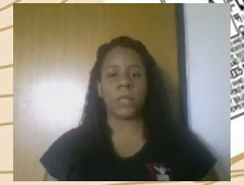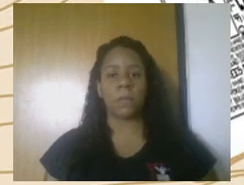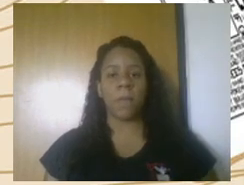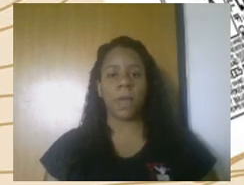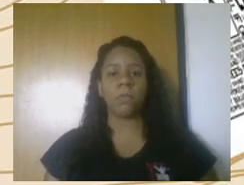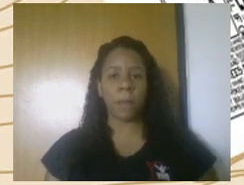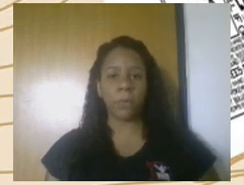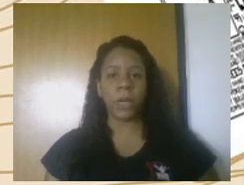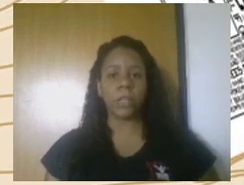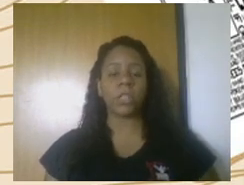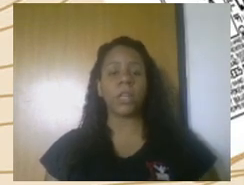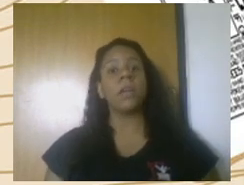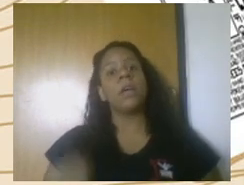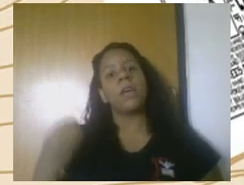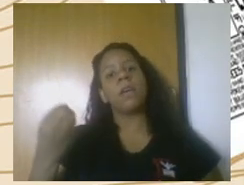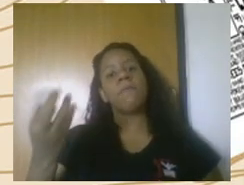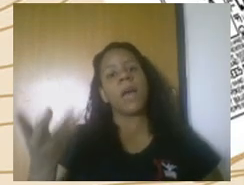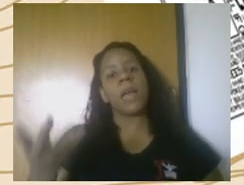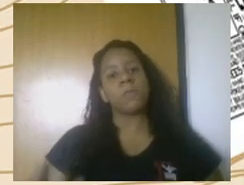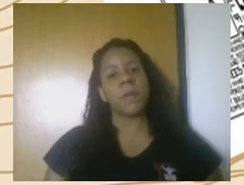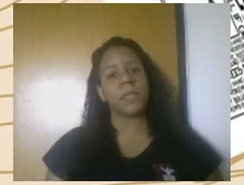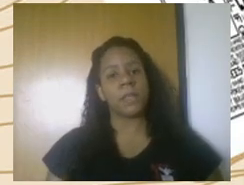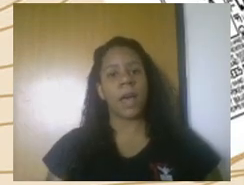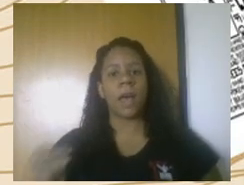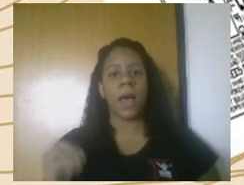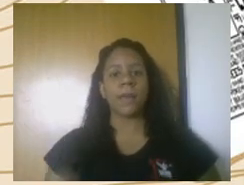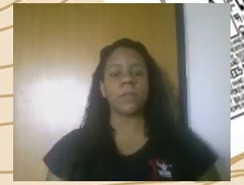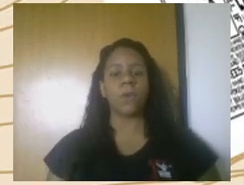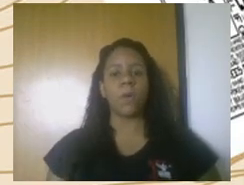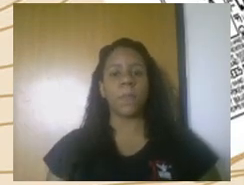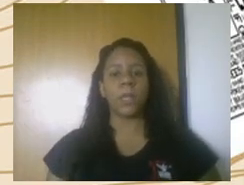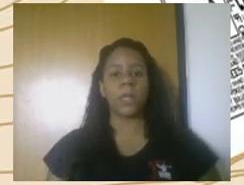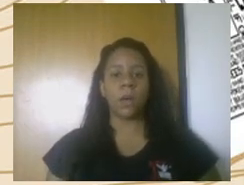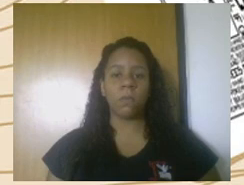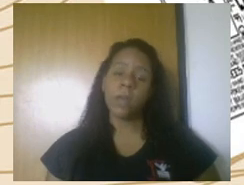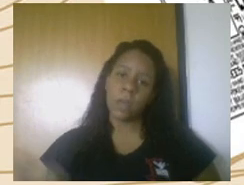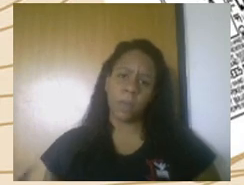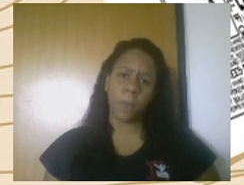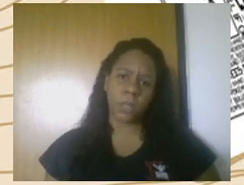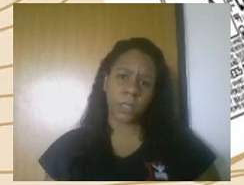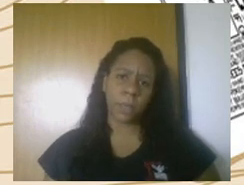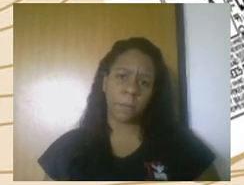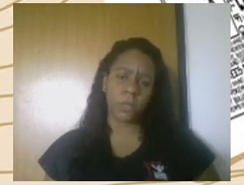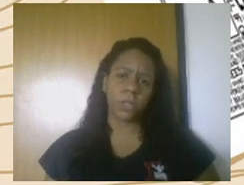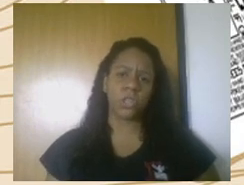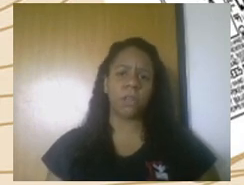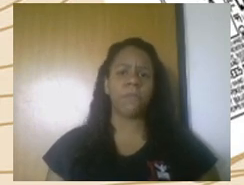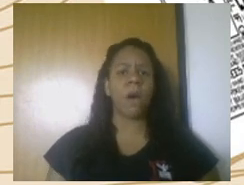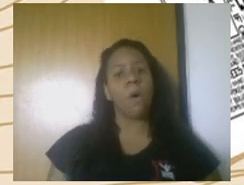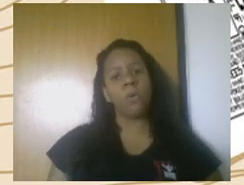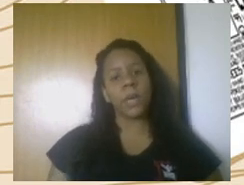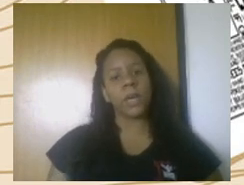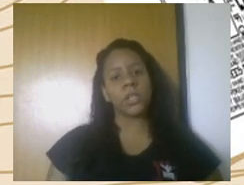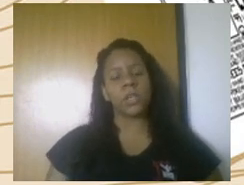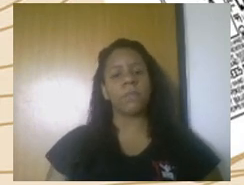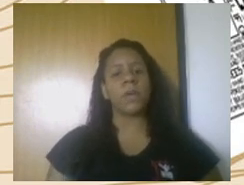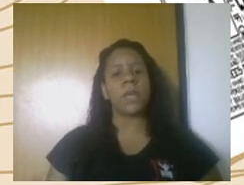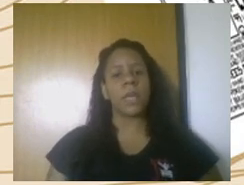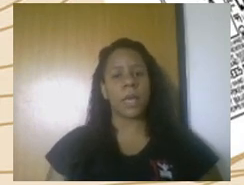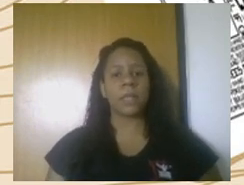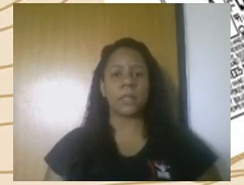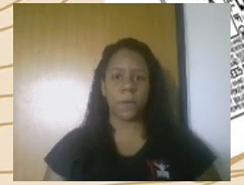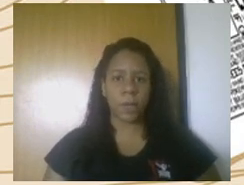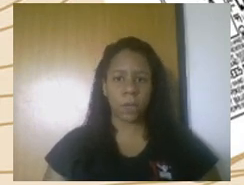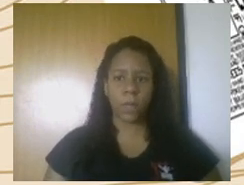um acontecimento da política e vai expressar a sua opinião, que pode ser positiva ou negativa